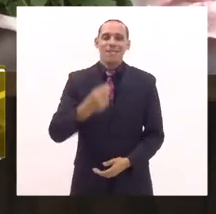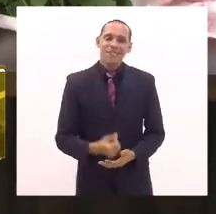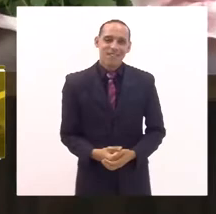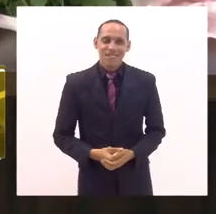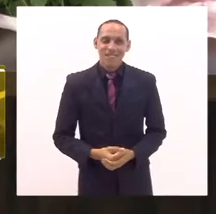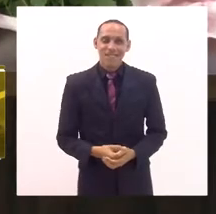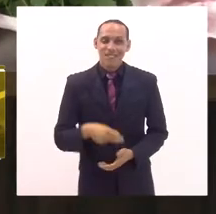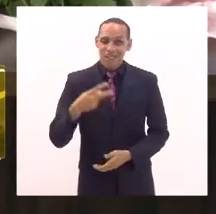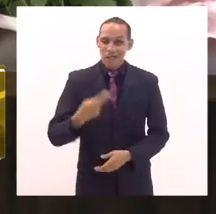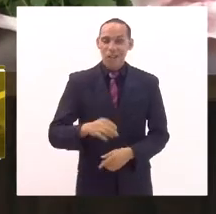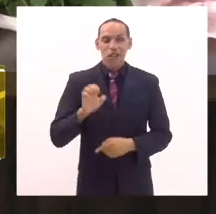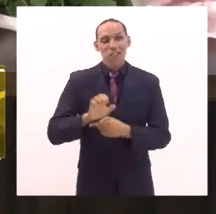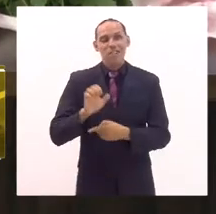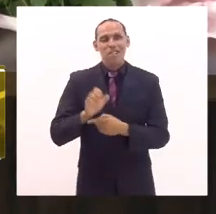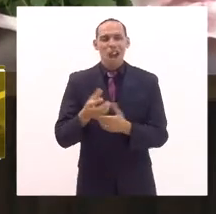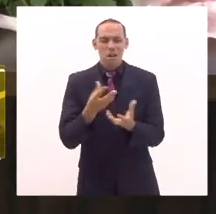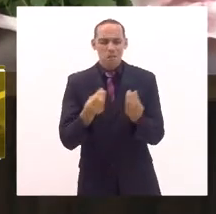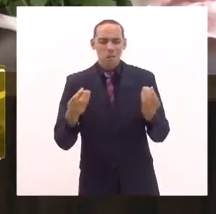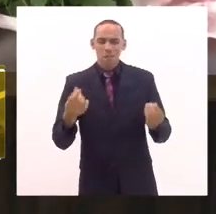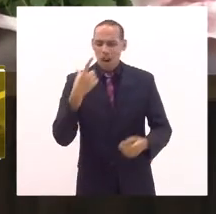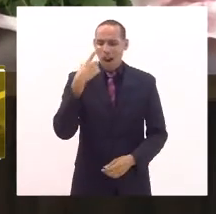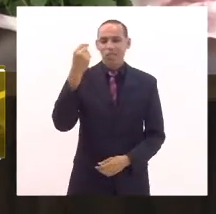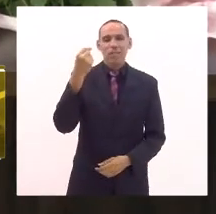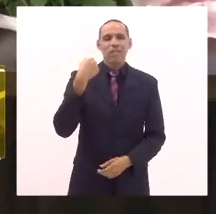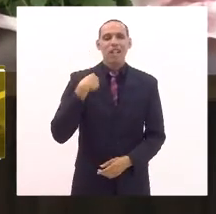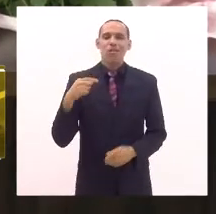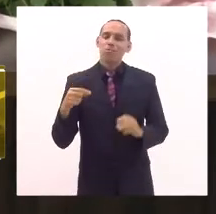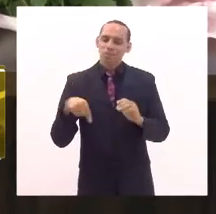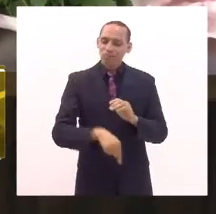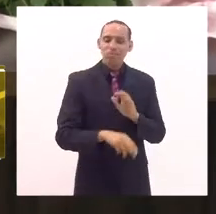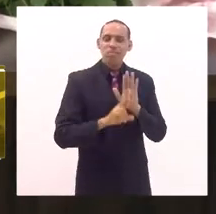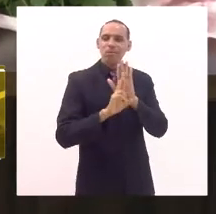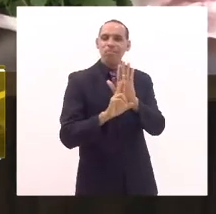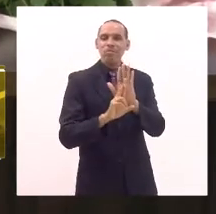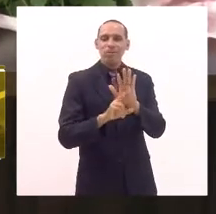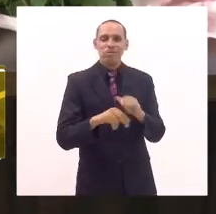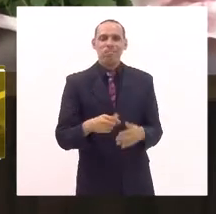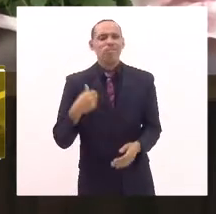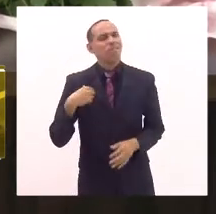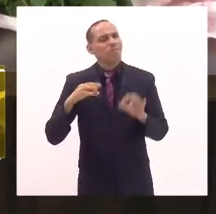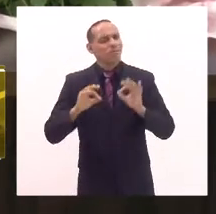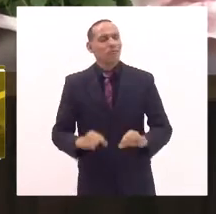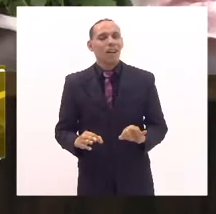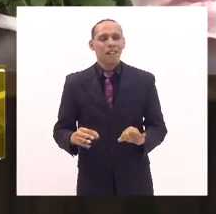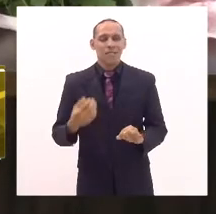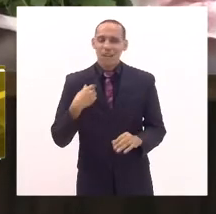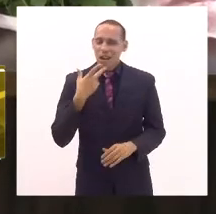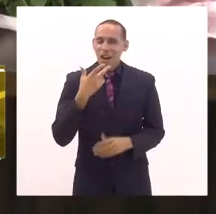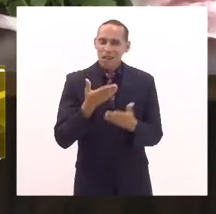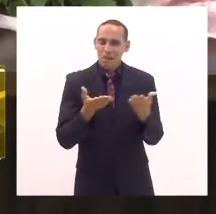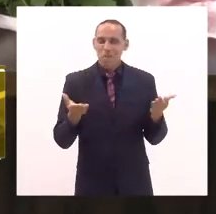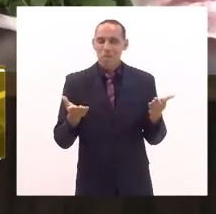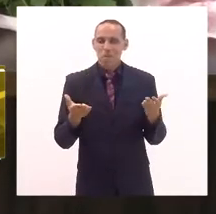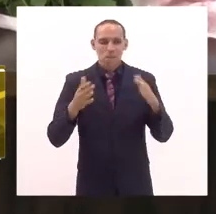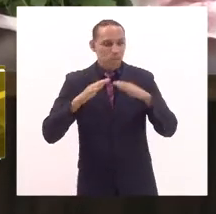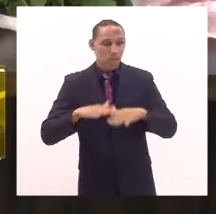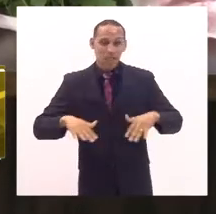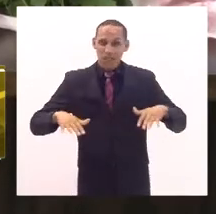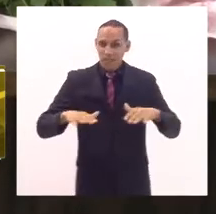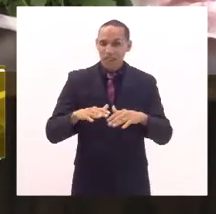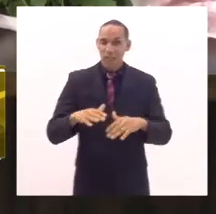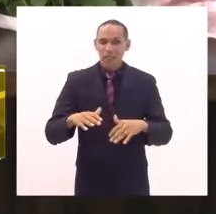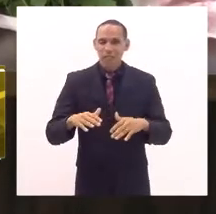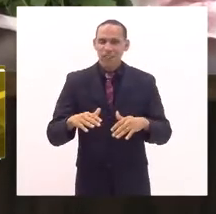pelo nosso estado por muitas pessoas para poder estar aqui representando. E pode ter certeza de uma coisa que eu vou falar para todos vocês aqui, com